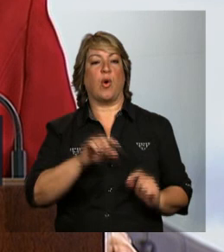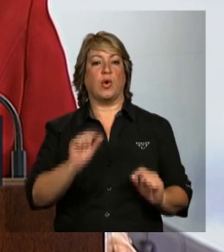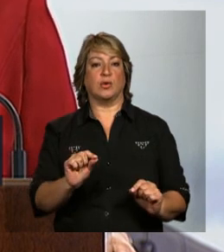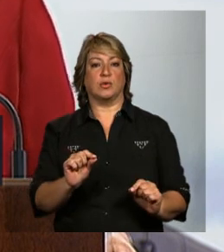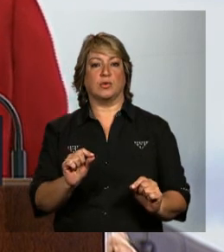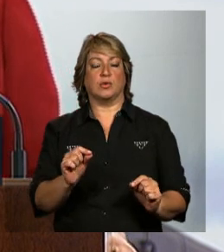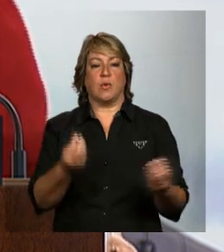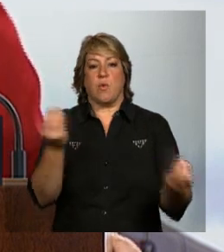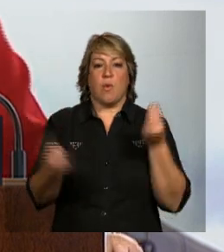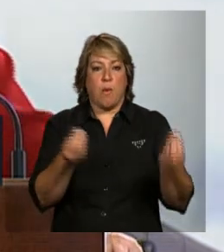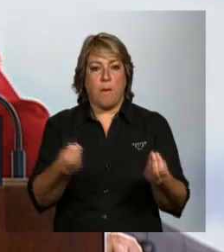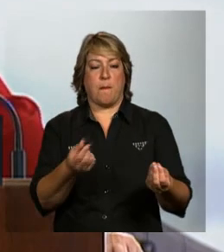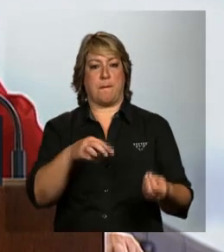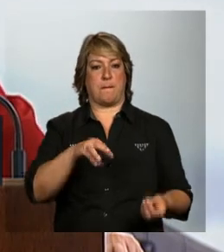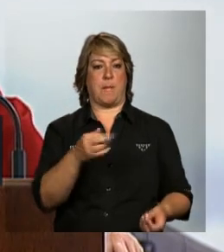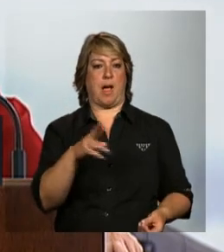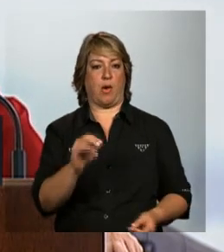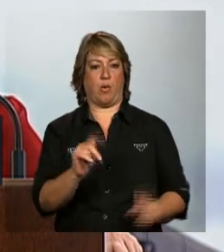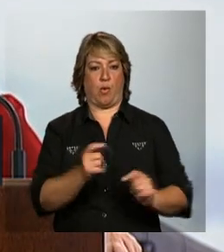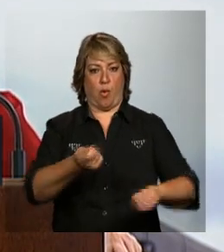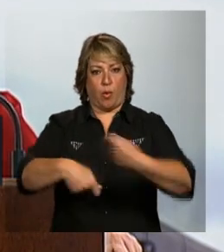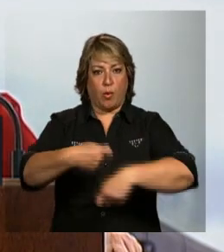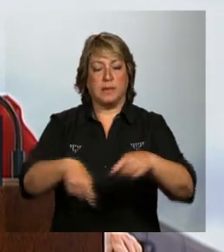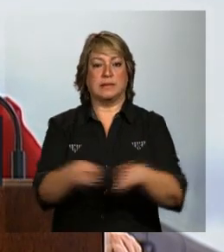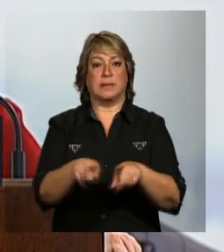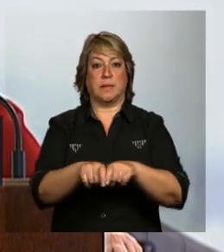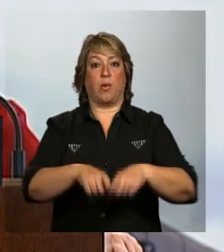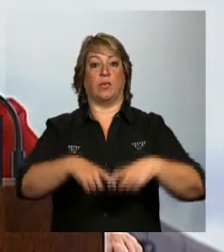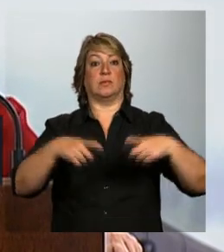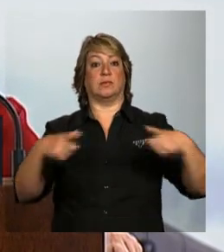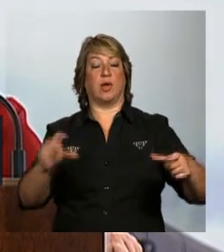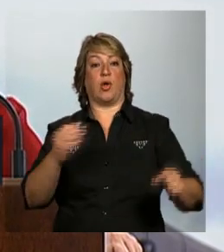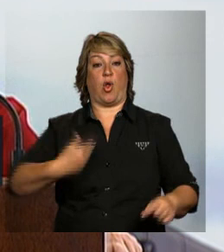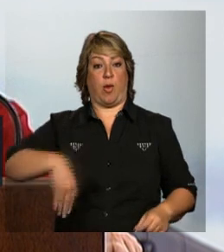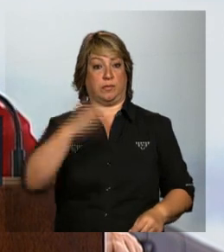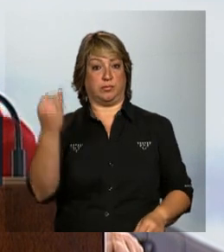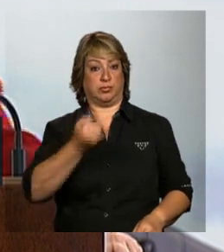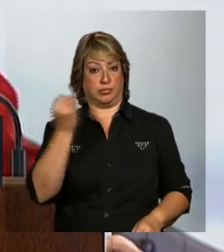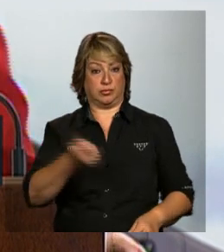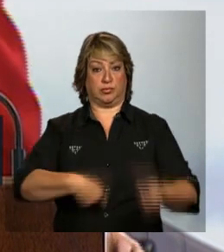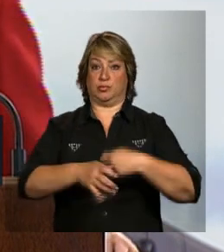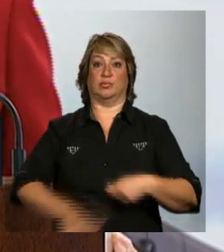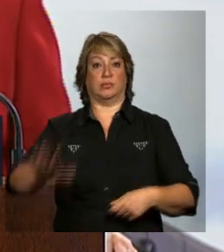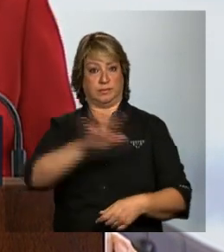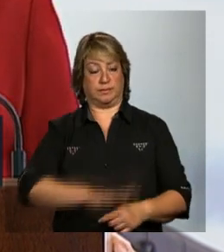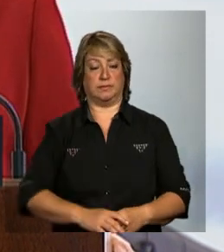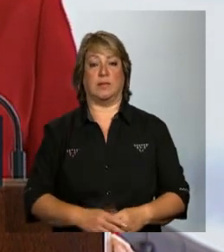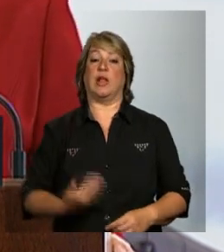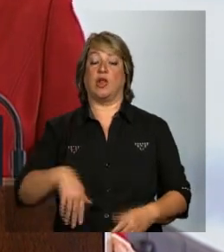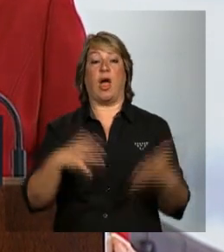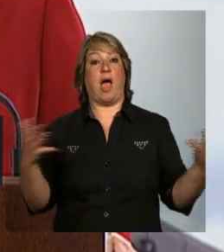macroeconômica e o tamanho EA importância de nossa economia estamos